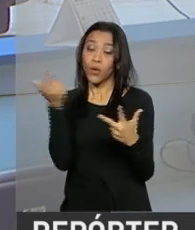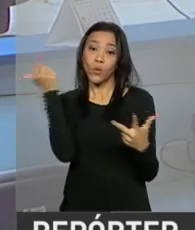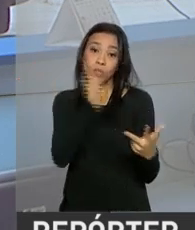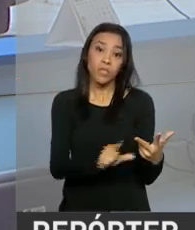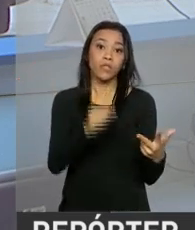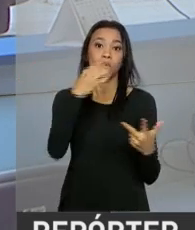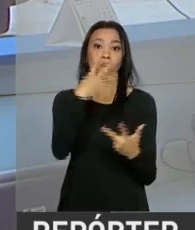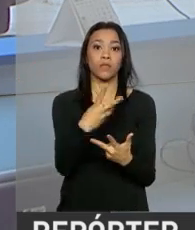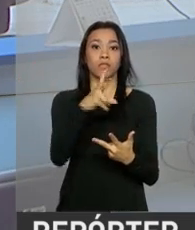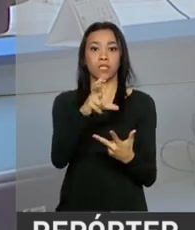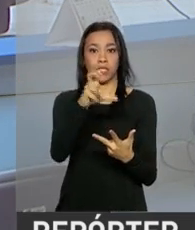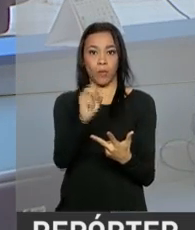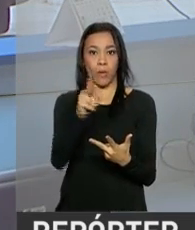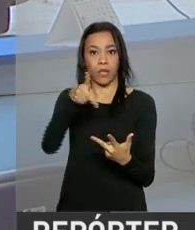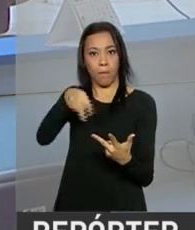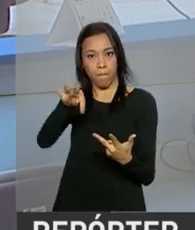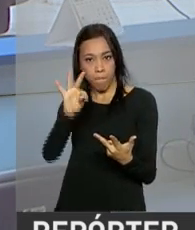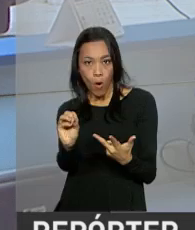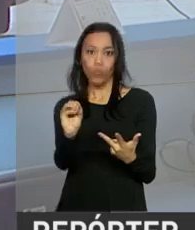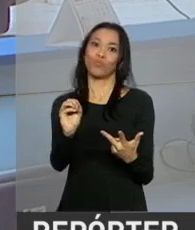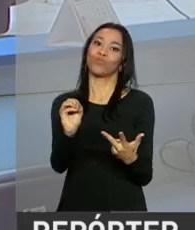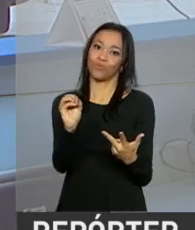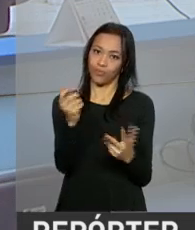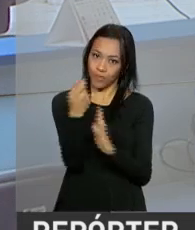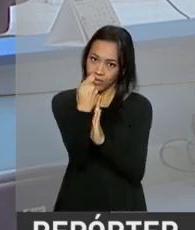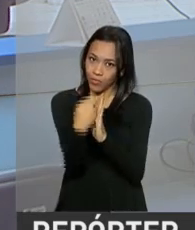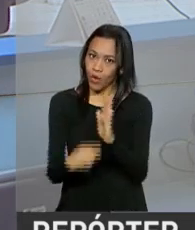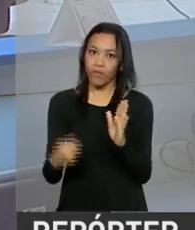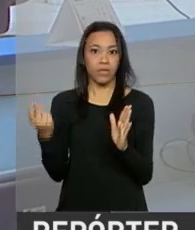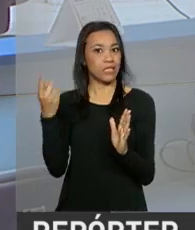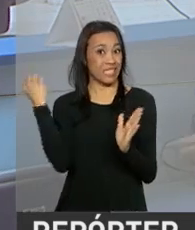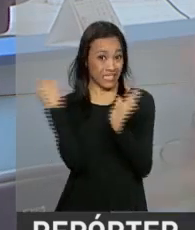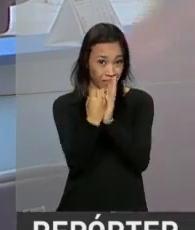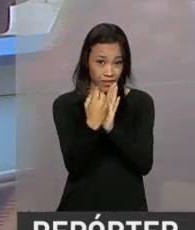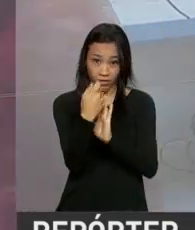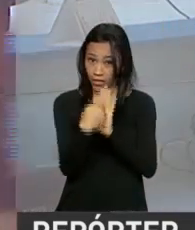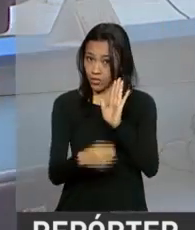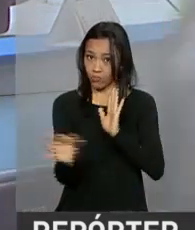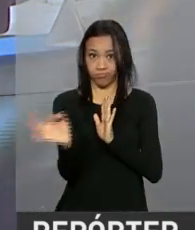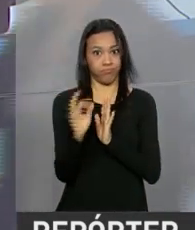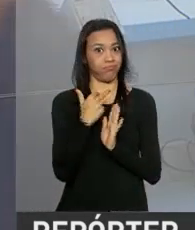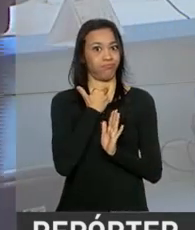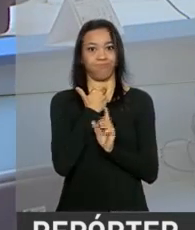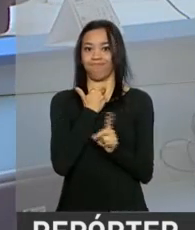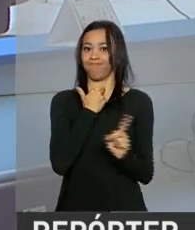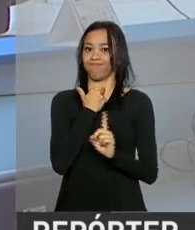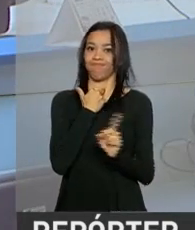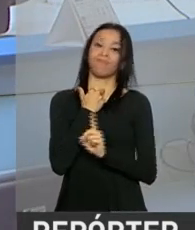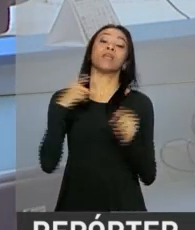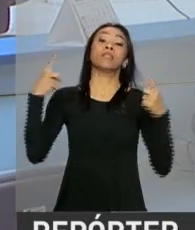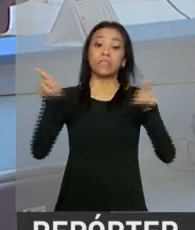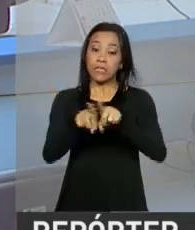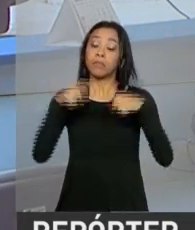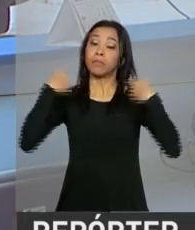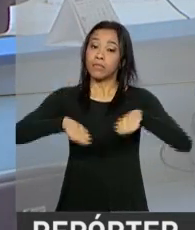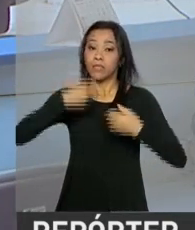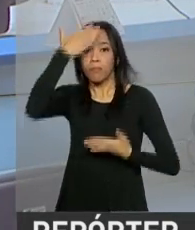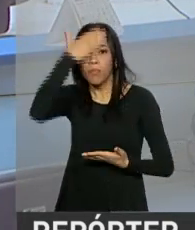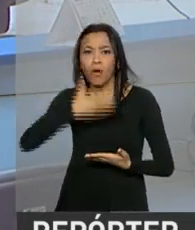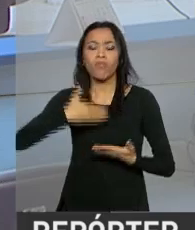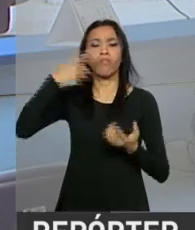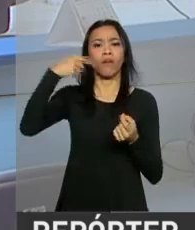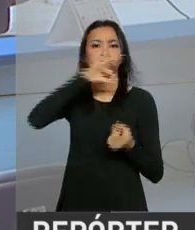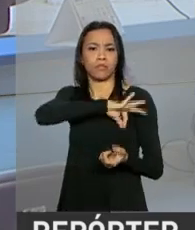menos 450 pontos na média das provas e não ter tirado zero na redação. Também é necessário comprovar renda